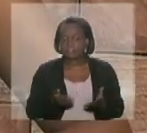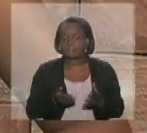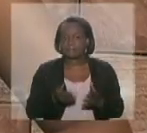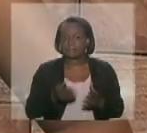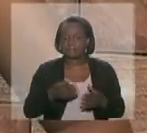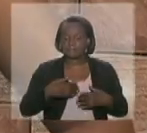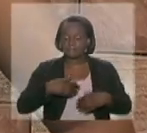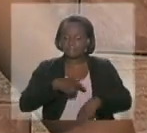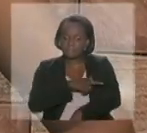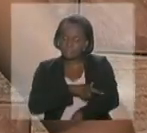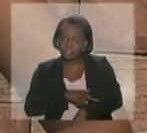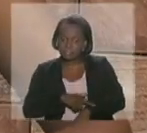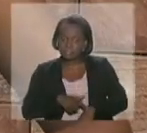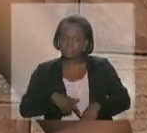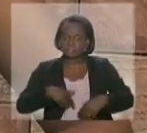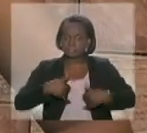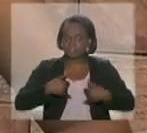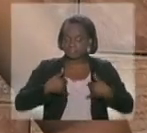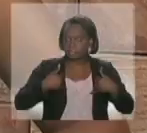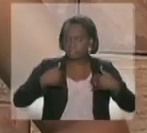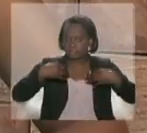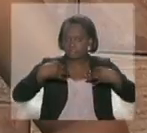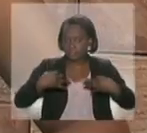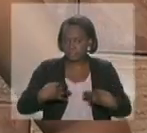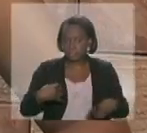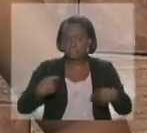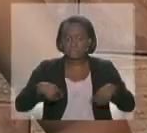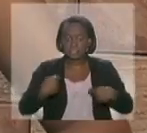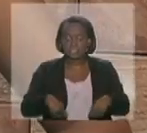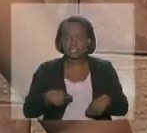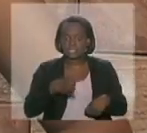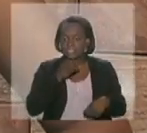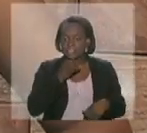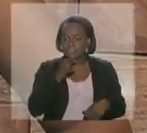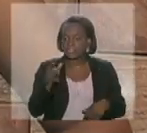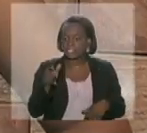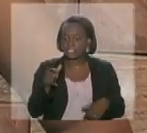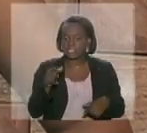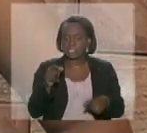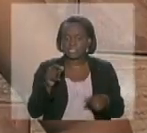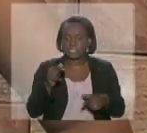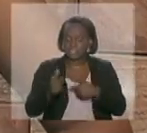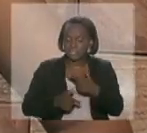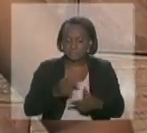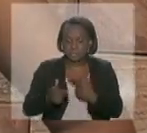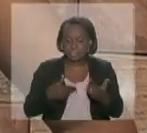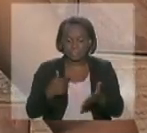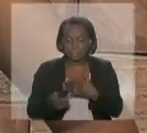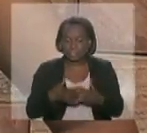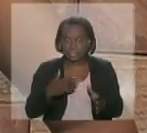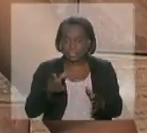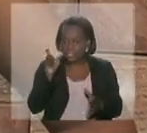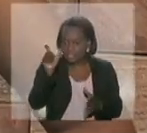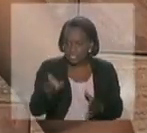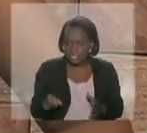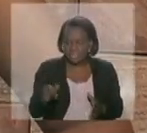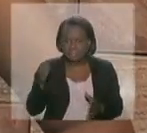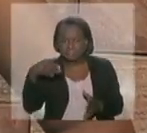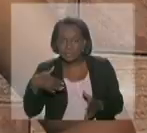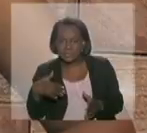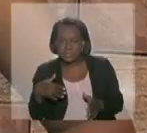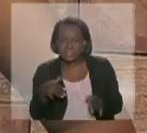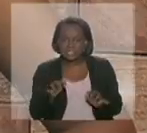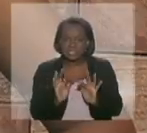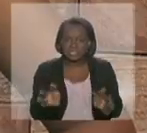eh elegância né acho que a gente tem que ter por mais que você faça um um um um personagem